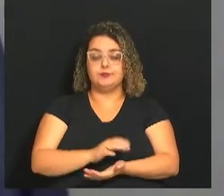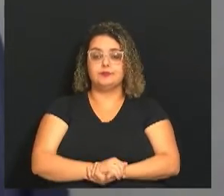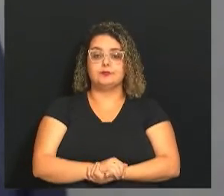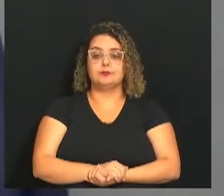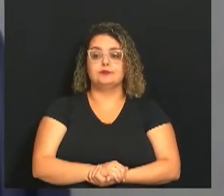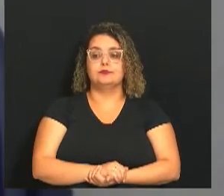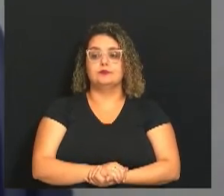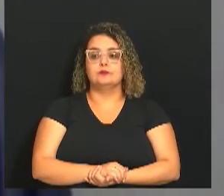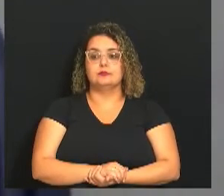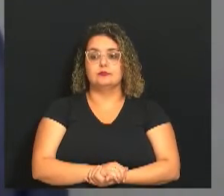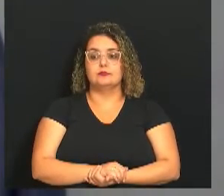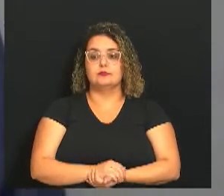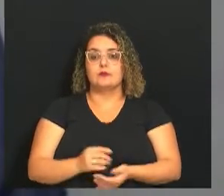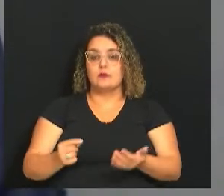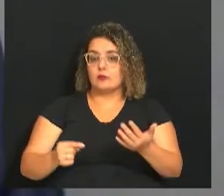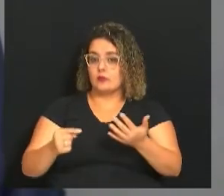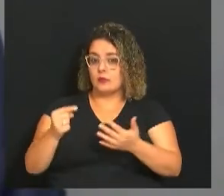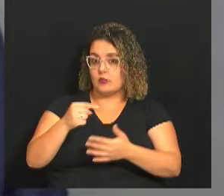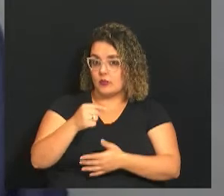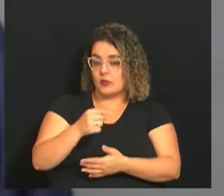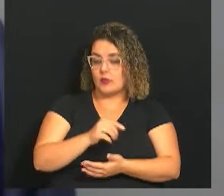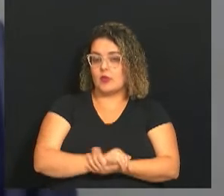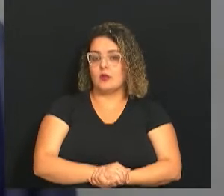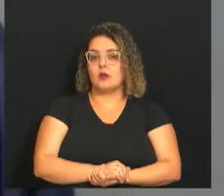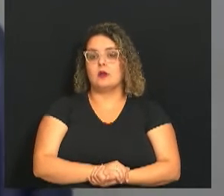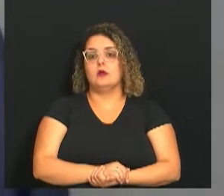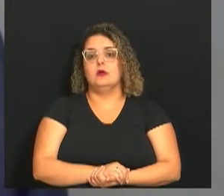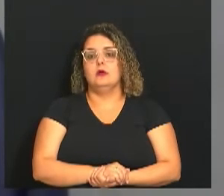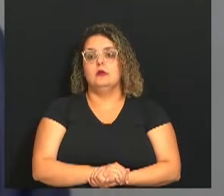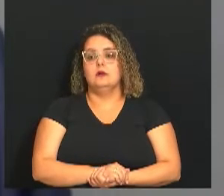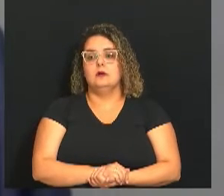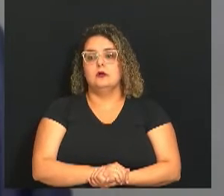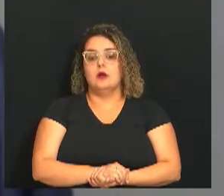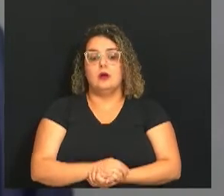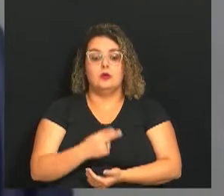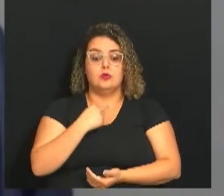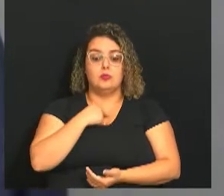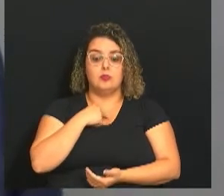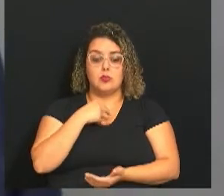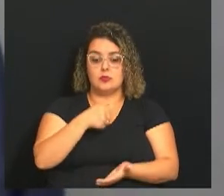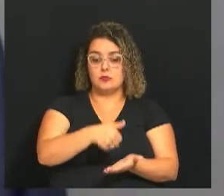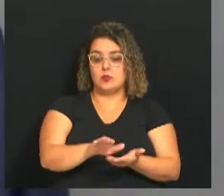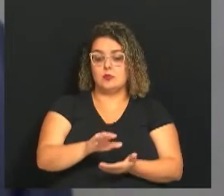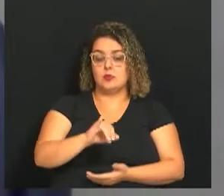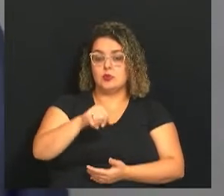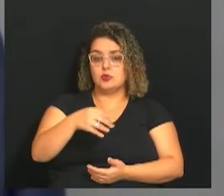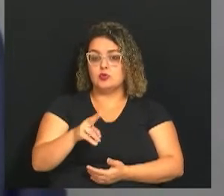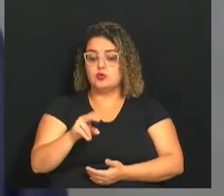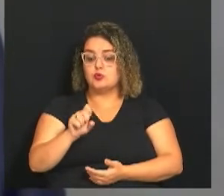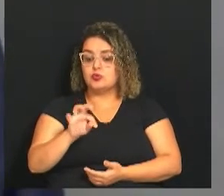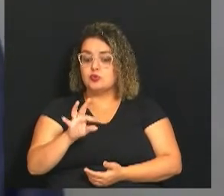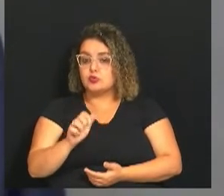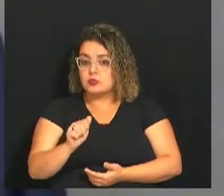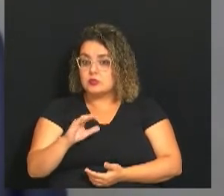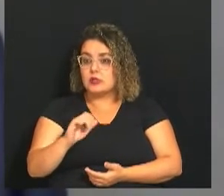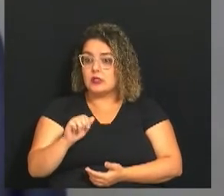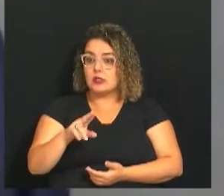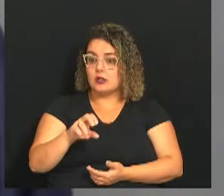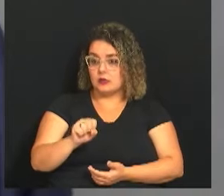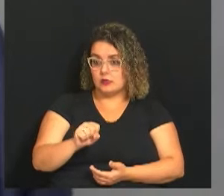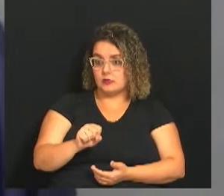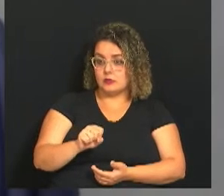mesmo fazem questionamentos eu não posso demitir por justa causa, porque é uma doença, mas eu posso demitir sem justa